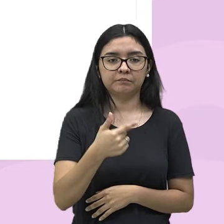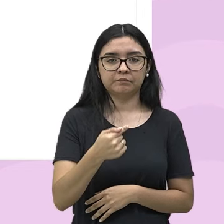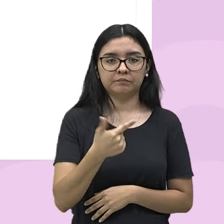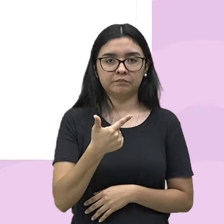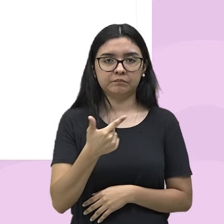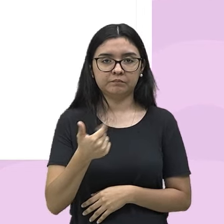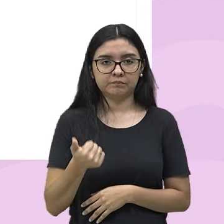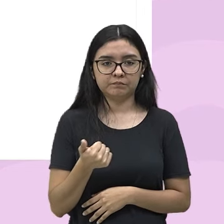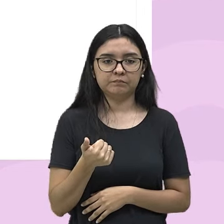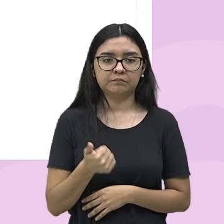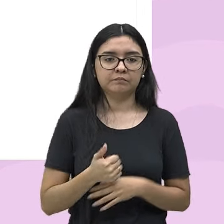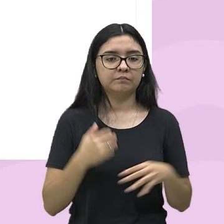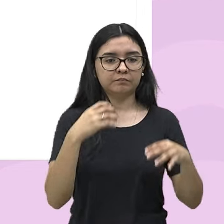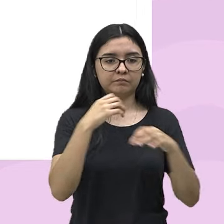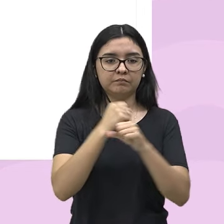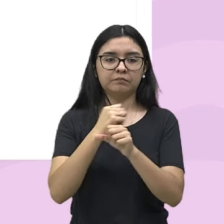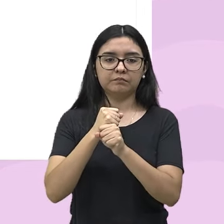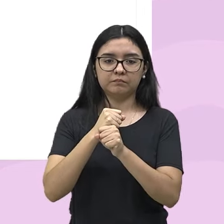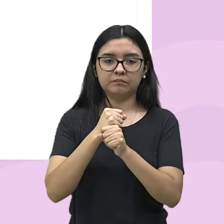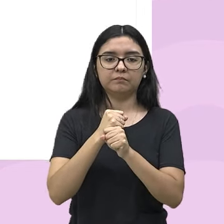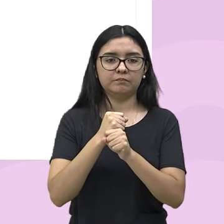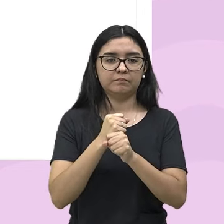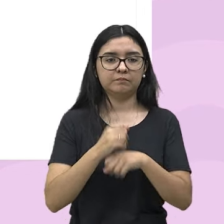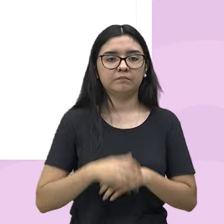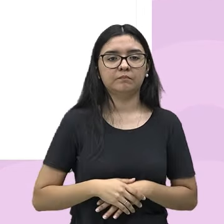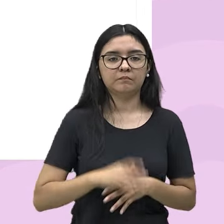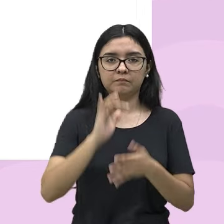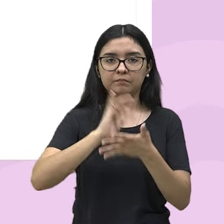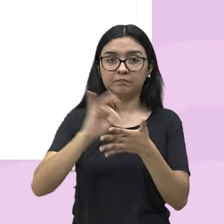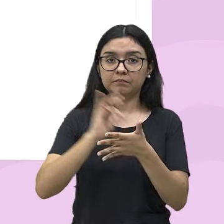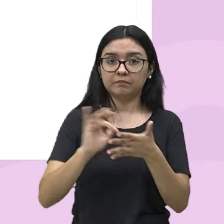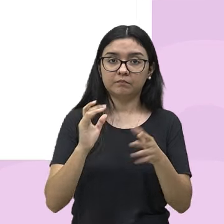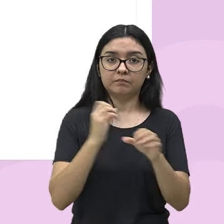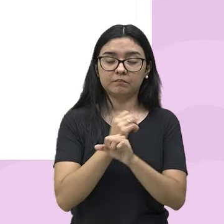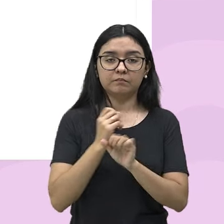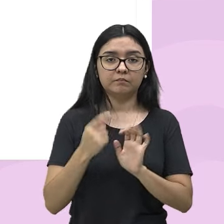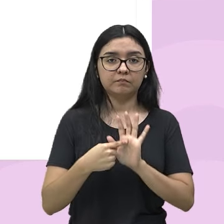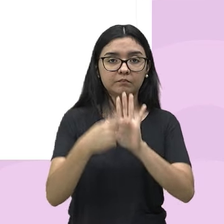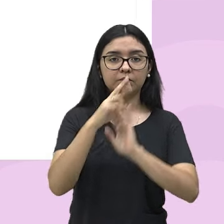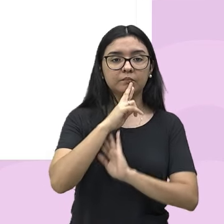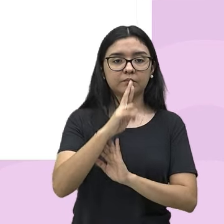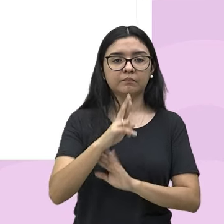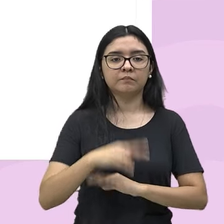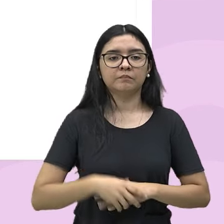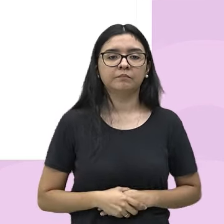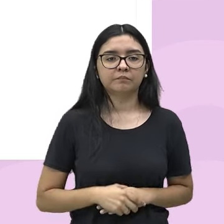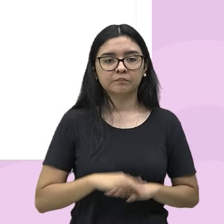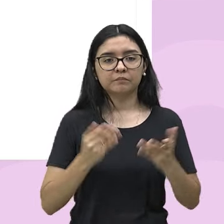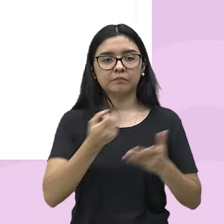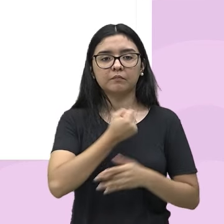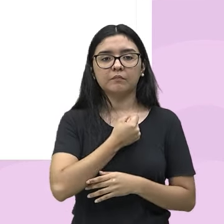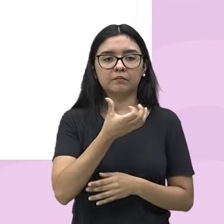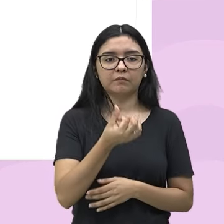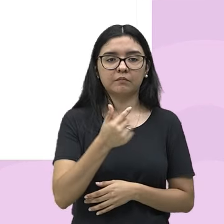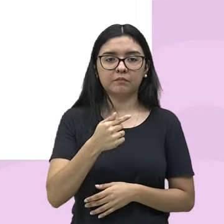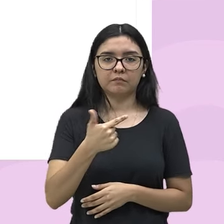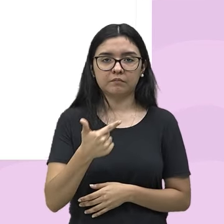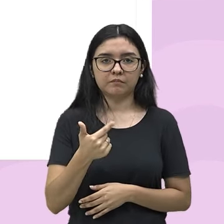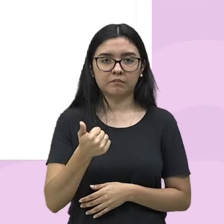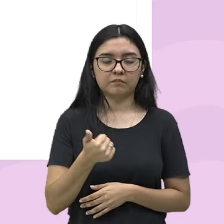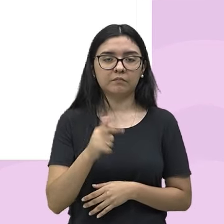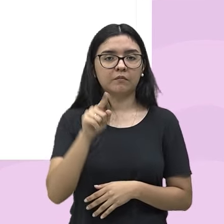6.721. Vamos calcular. Olha a calculadora nos dando a resposta aí. O número 6.721 é um